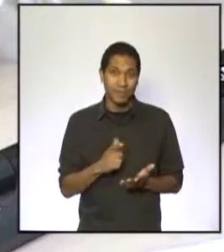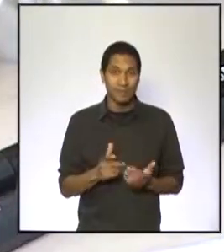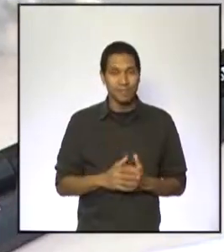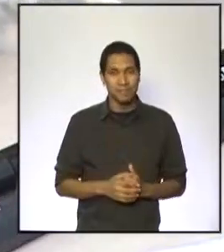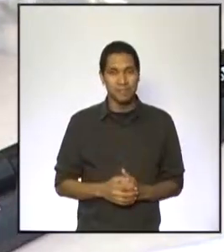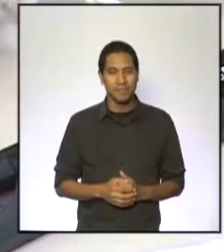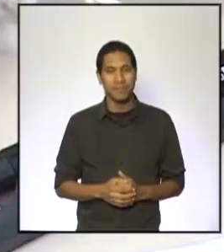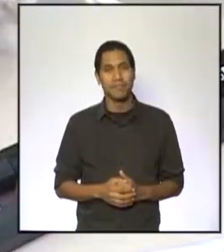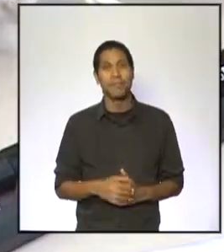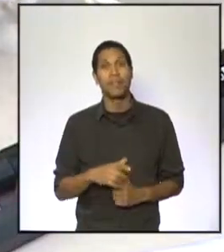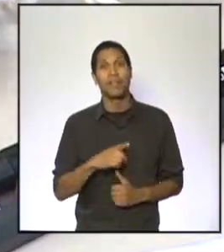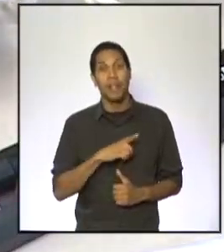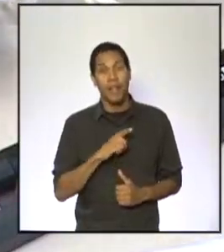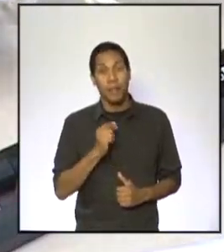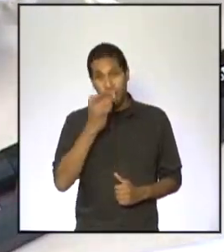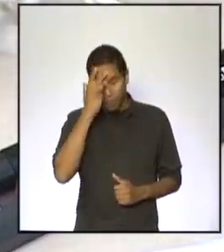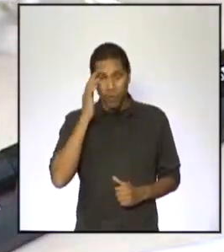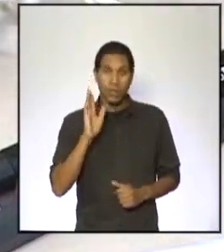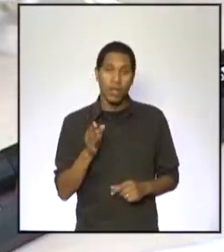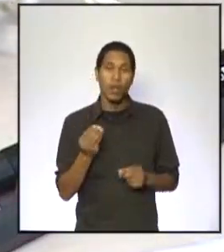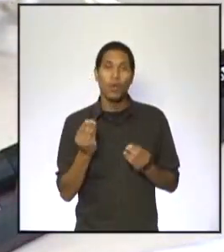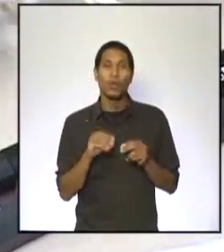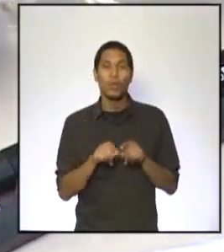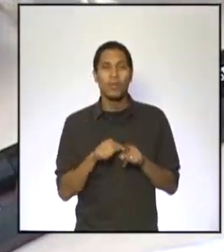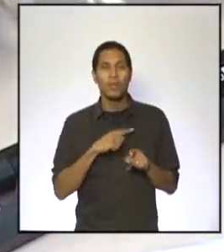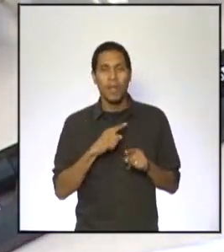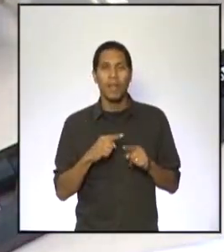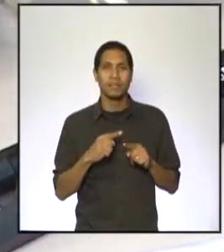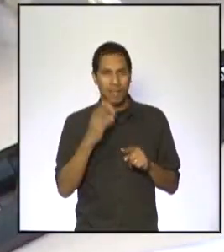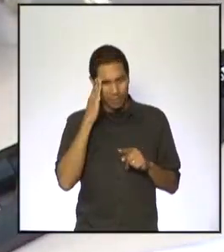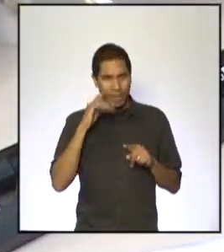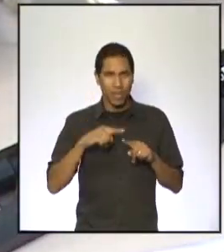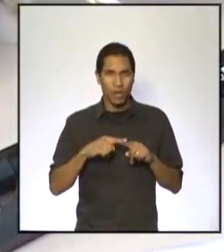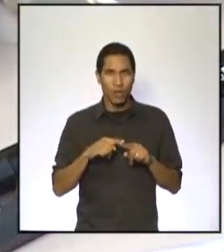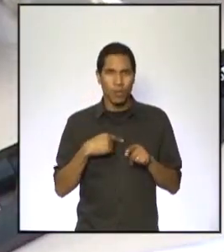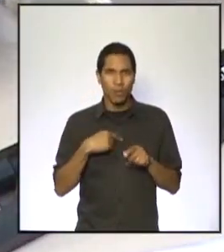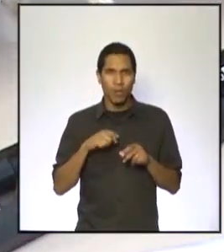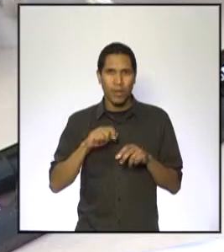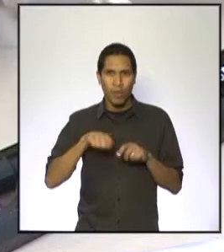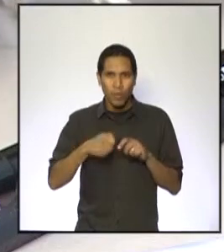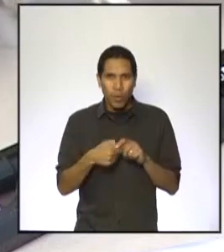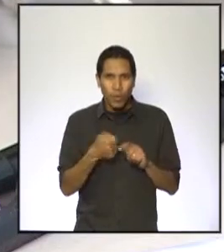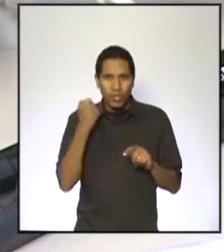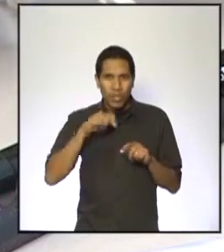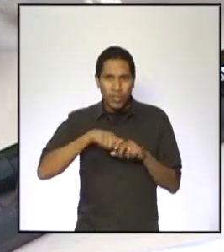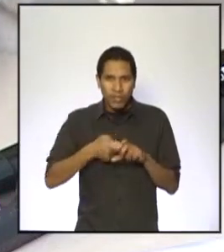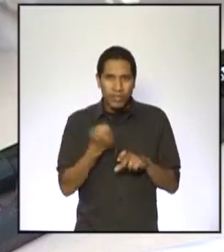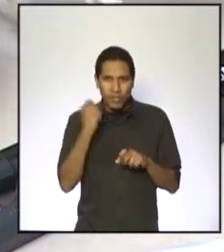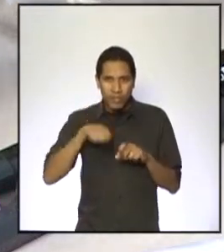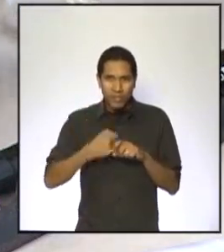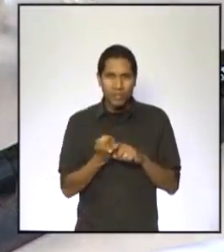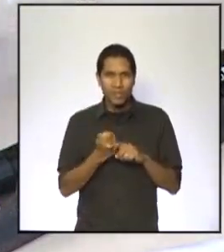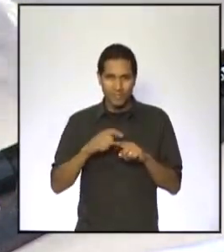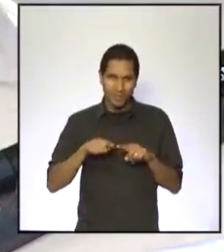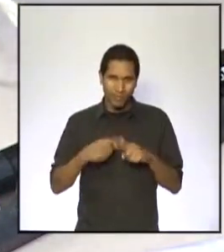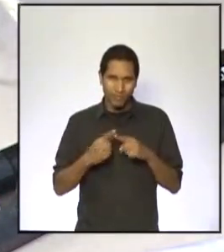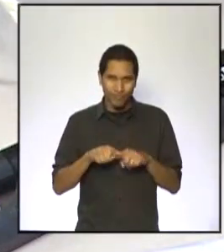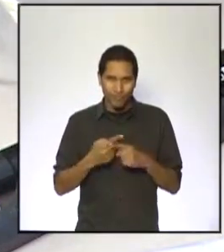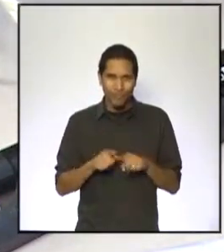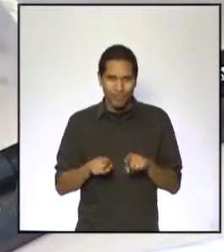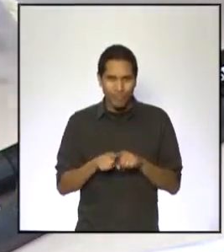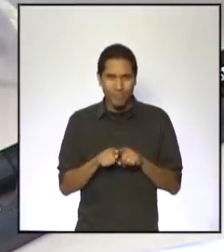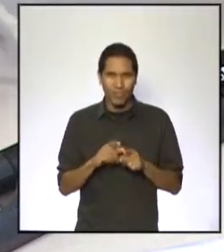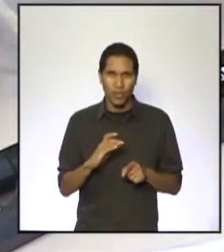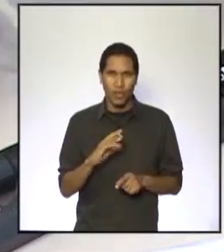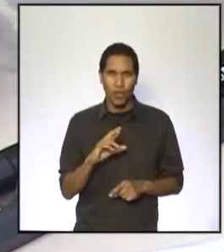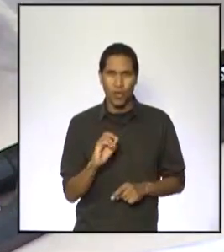colocaram aquela agulha de crochê para fazer esse trabalho. Você pode usar a sua criatividade do jeito que você achar que fica